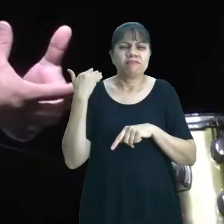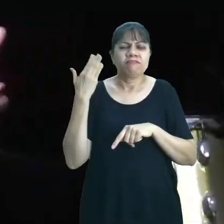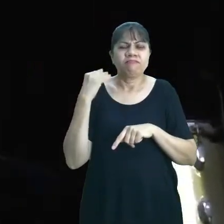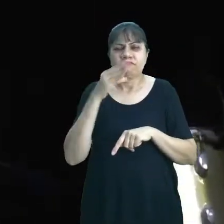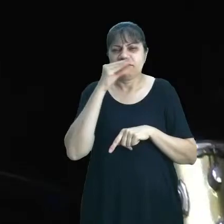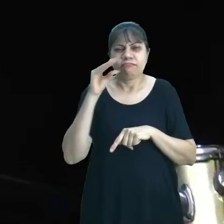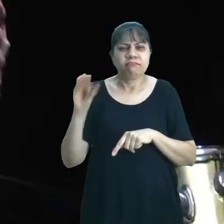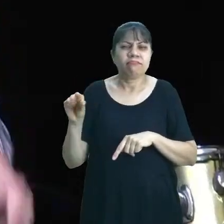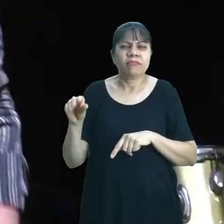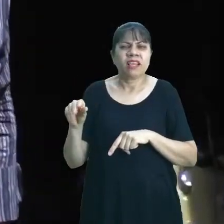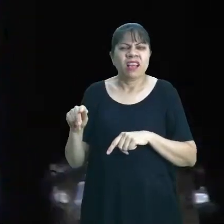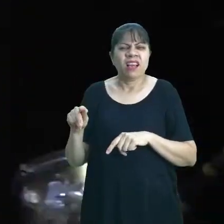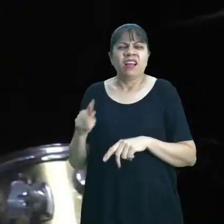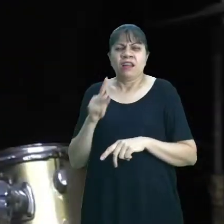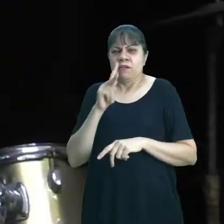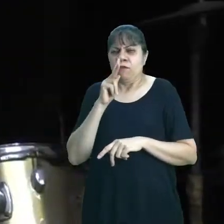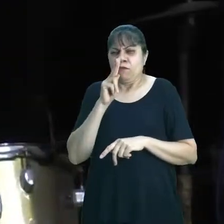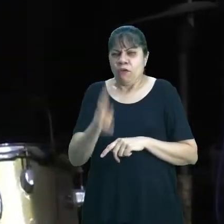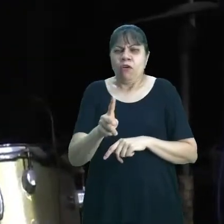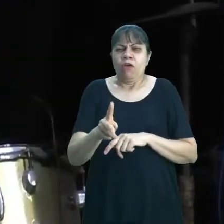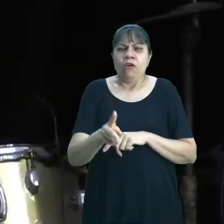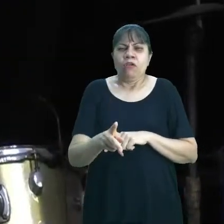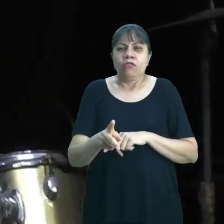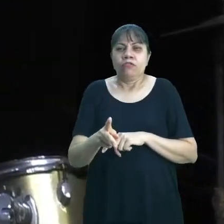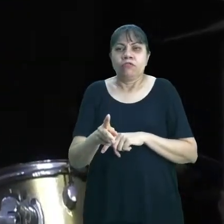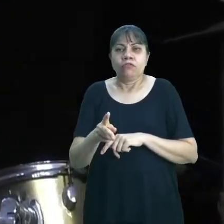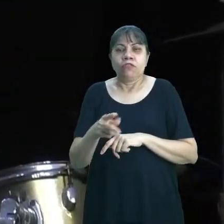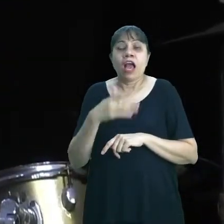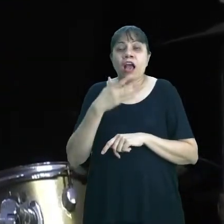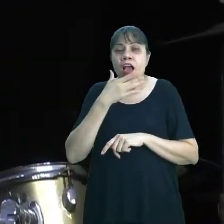pai e da minha mãe, que bastava olhar.